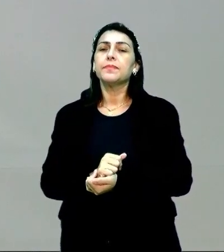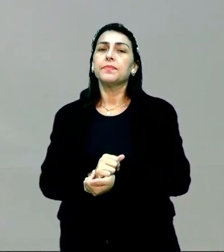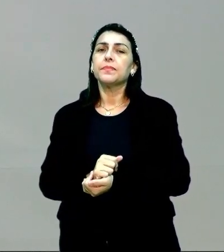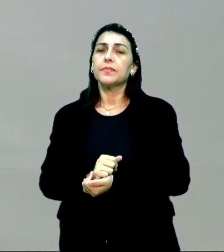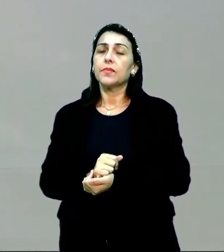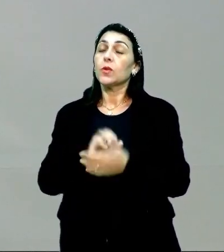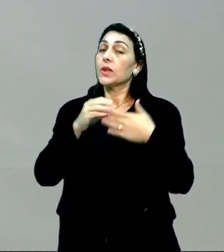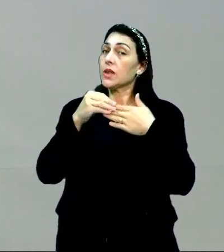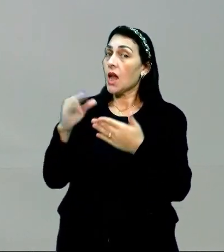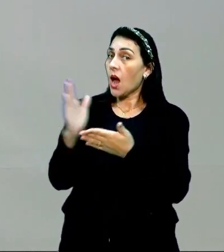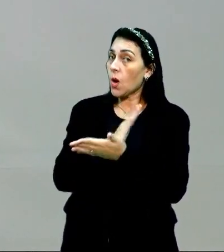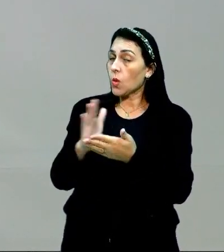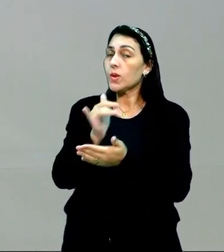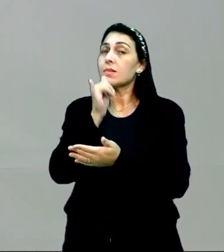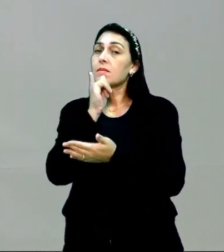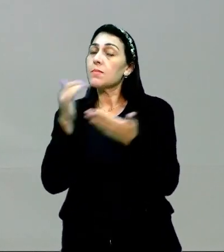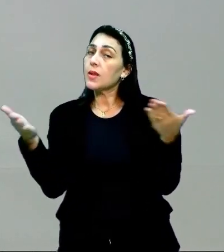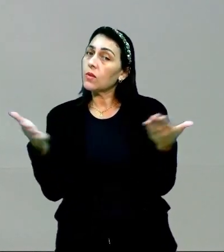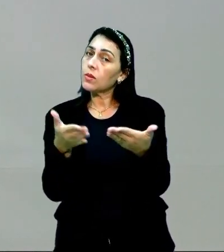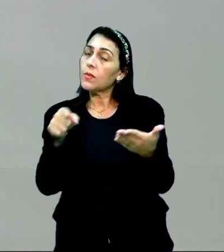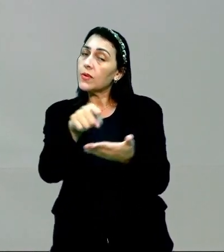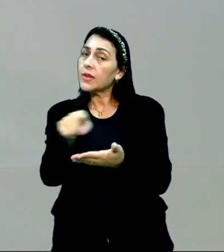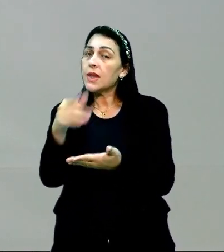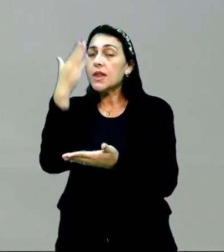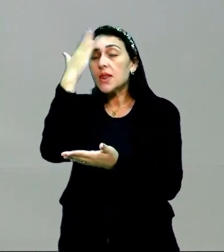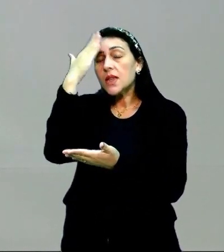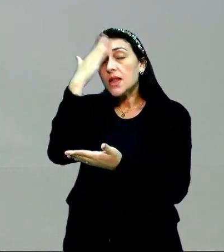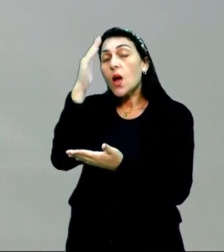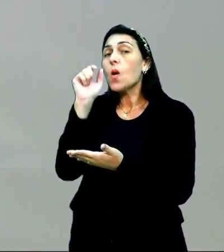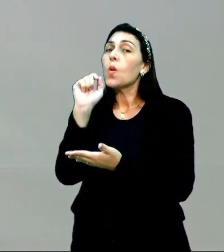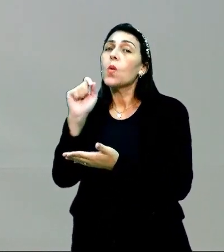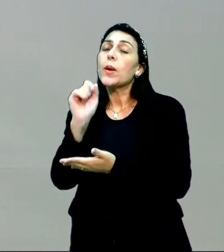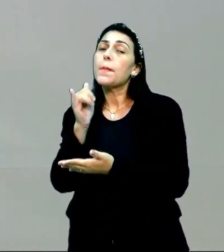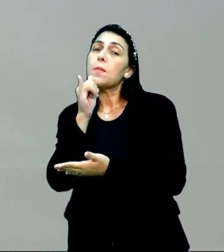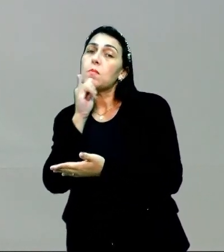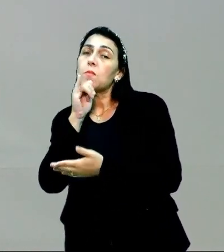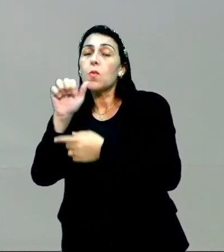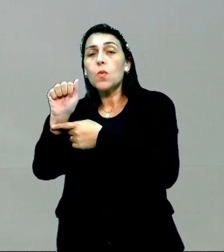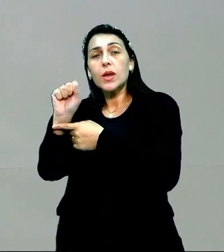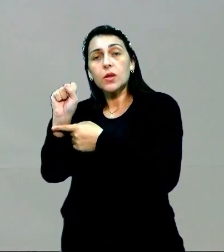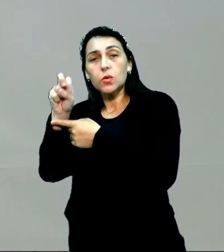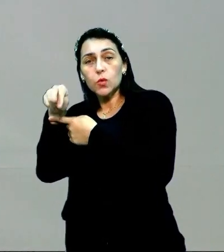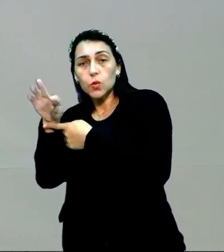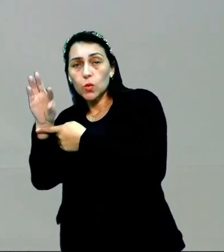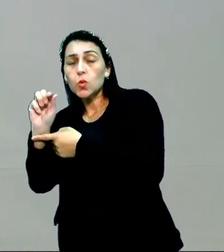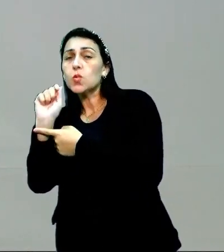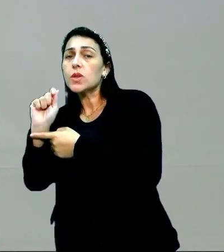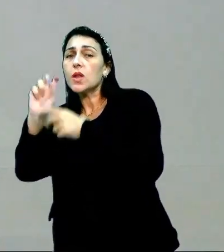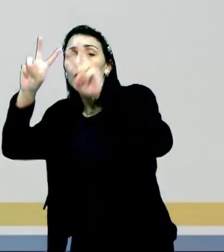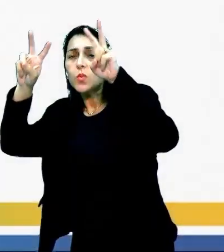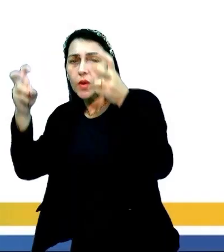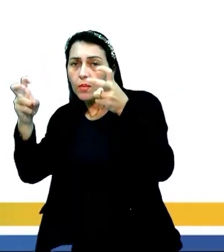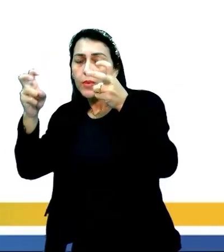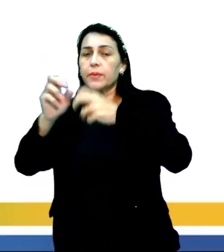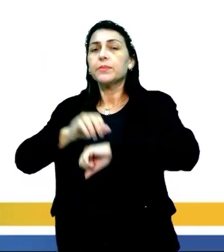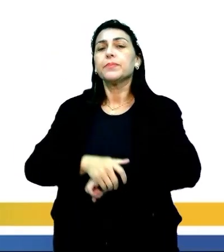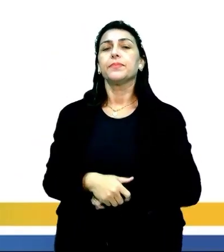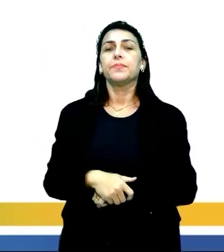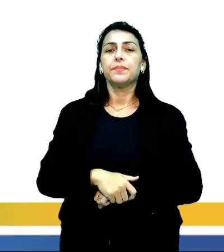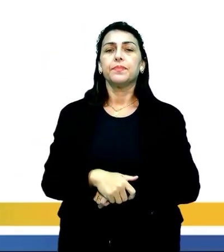aí, então, eu vou trazer alguns exemplos agora para você entender o que seria, por exemplo, um assunto e o que seria um